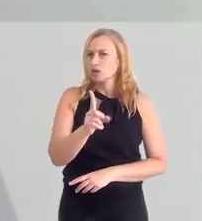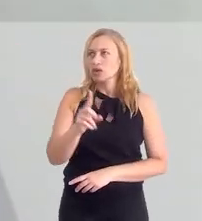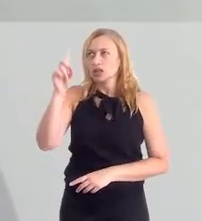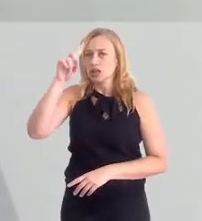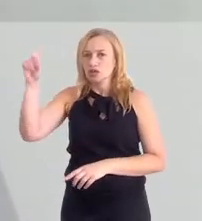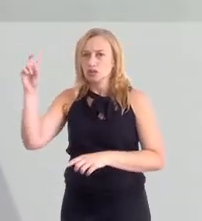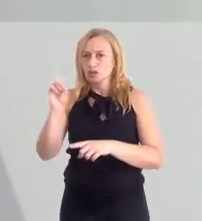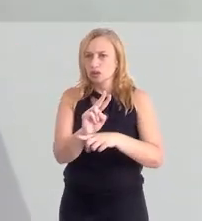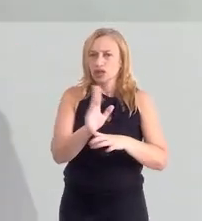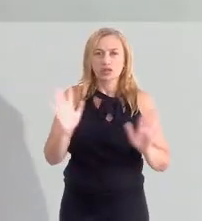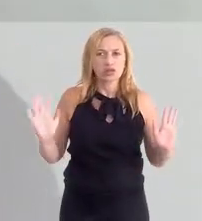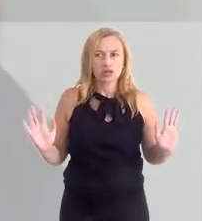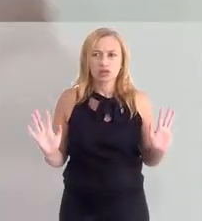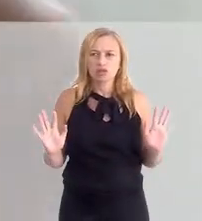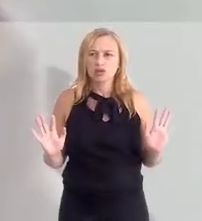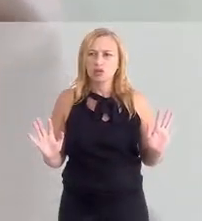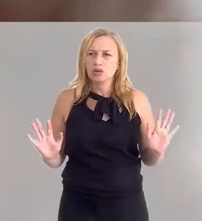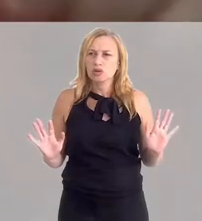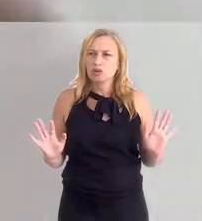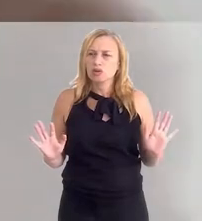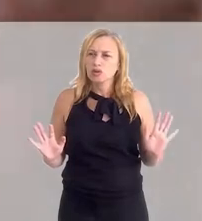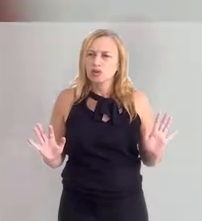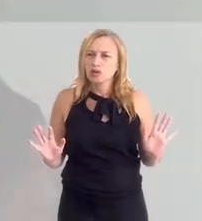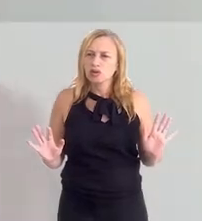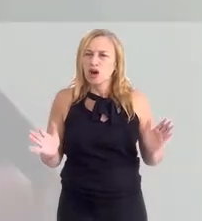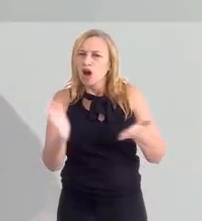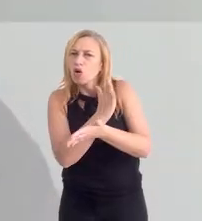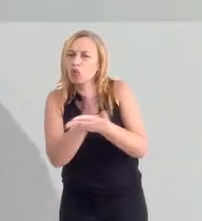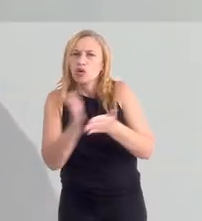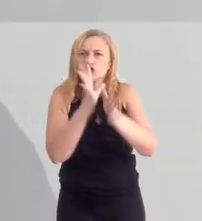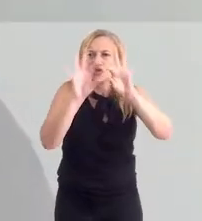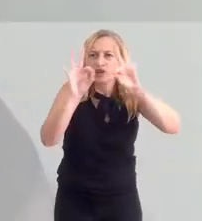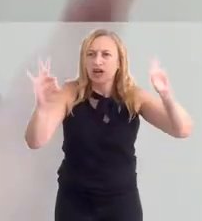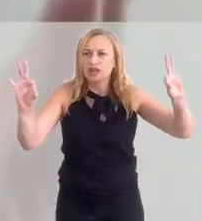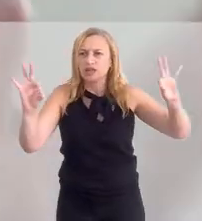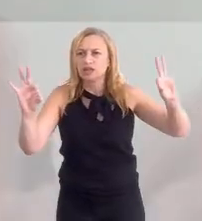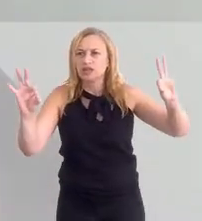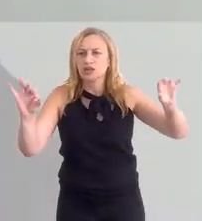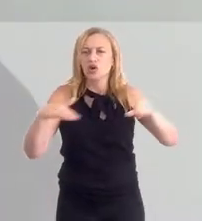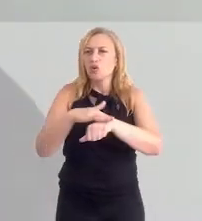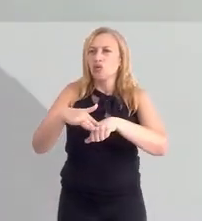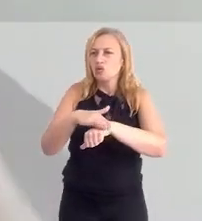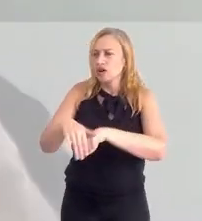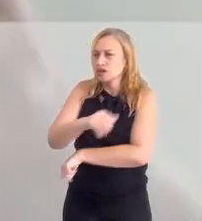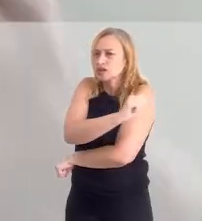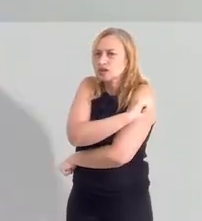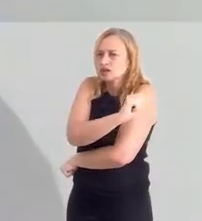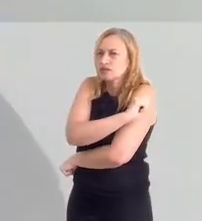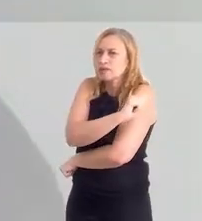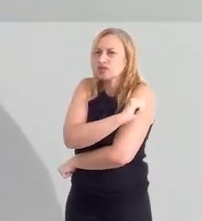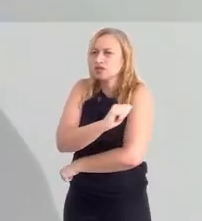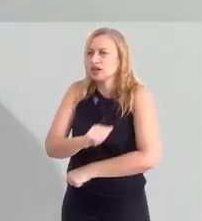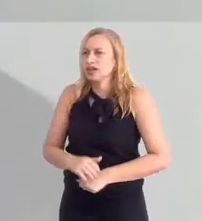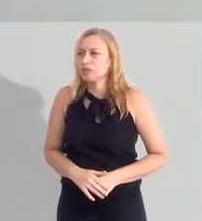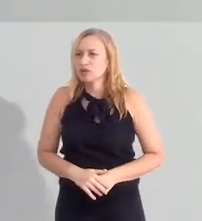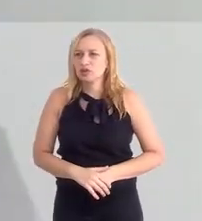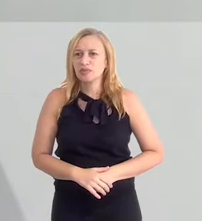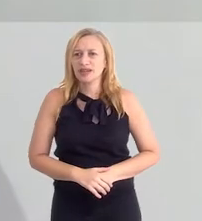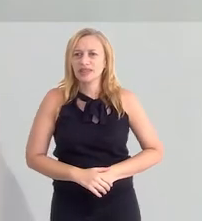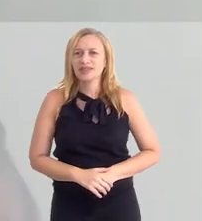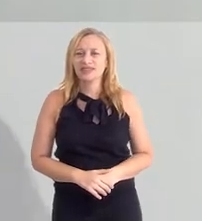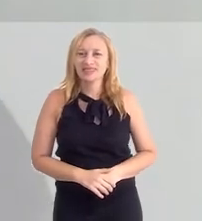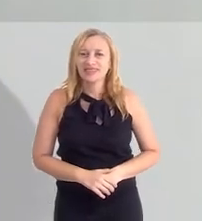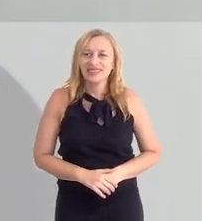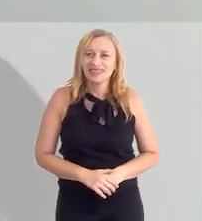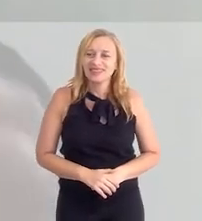esteja. Então, você toma. São duas frases. Você conversa com os alunos. Pode ser um aluno de 10 anos de idade, pode ser de